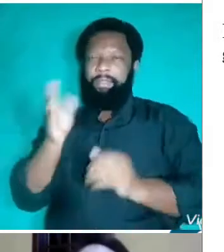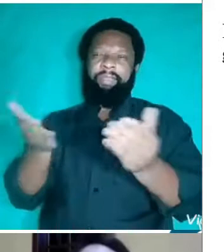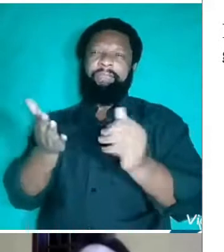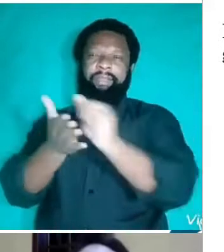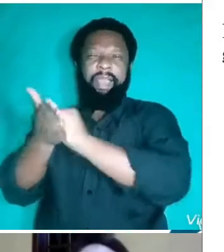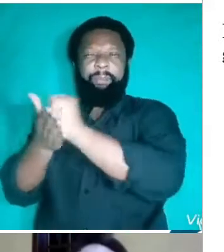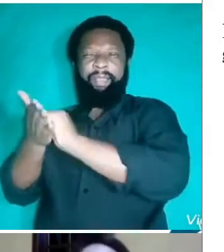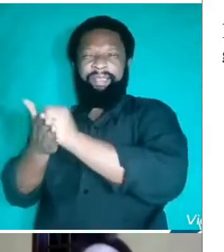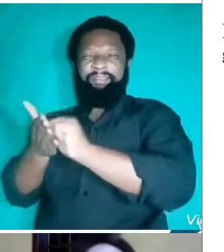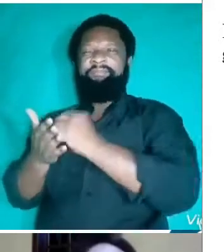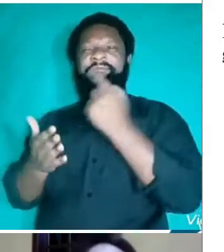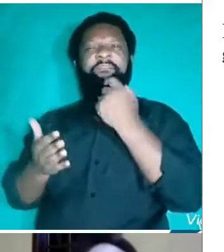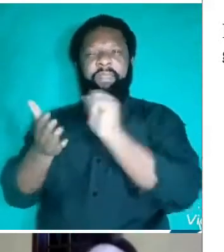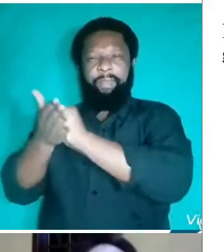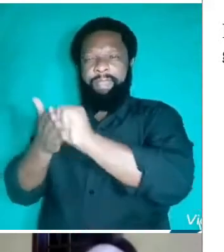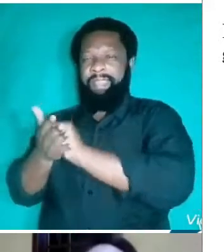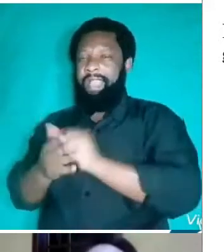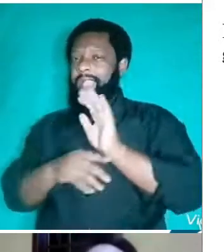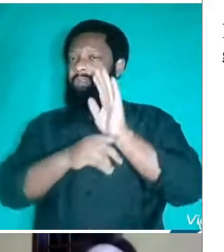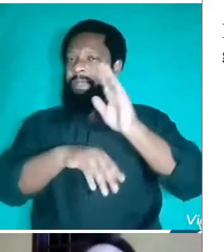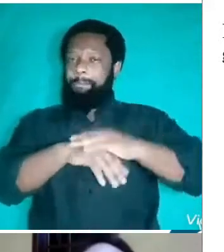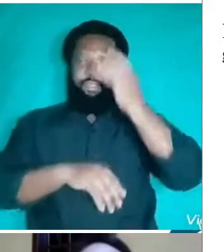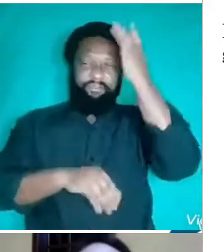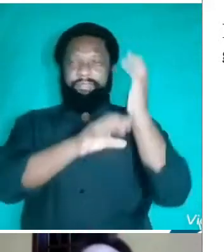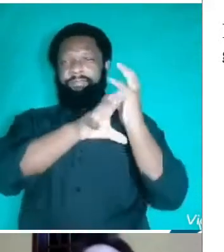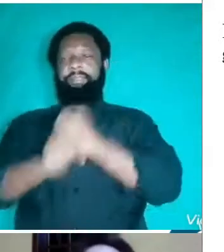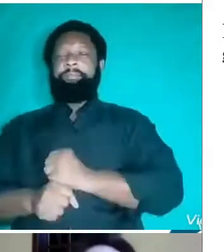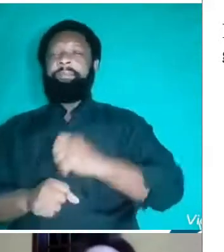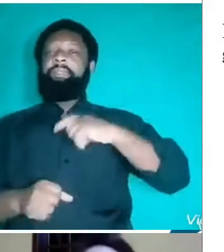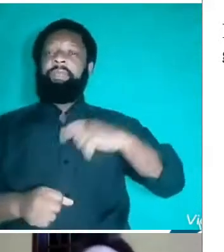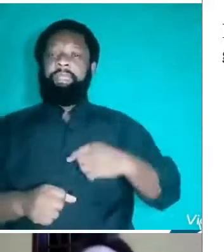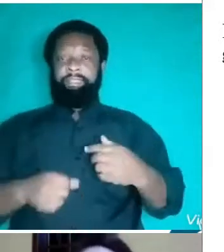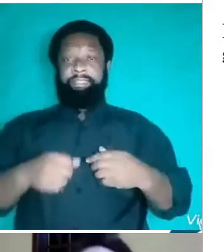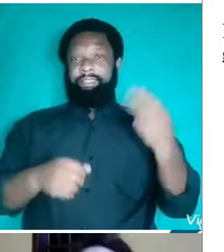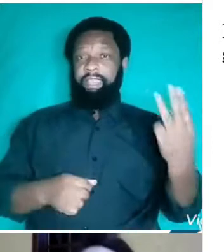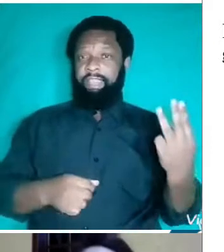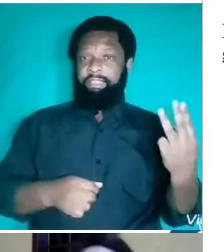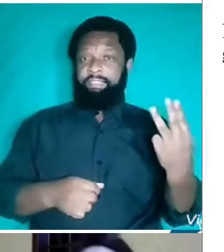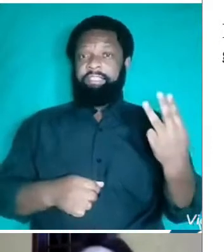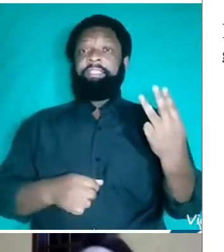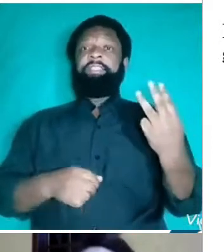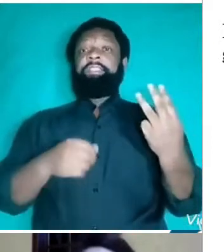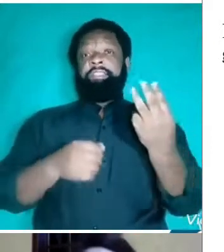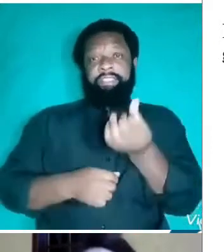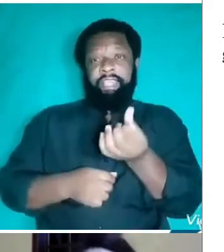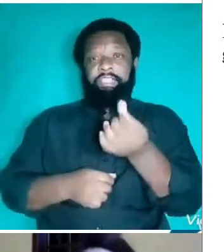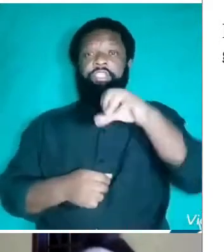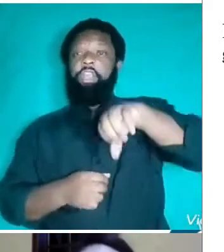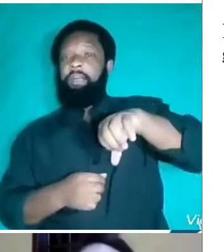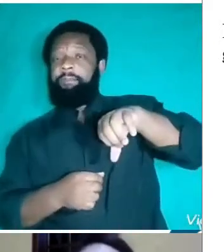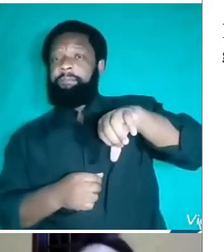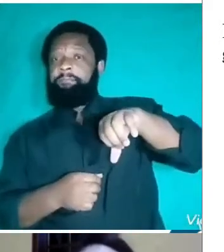aqui para ficar mais fácil da gente contar, né, os hidrogênios. Então, olha só, nós temos aqui 3, 6,